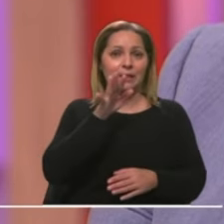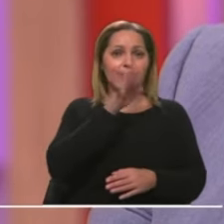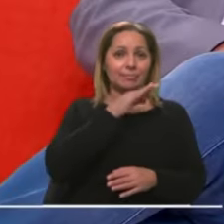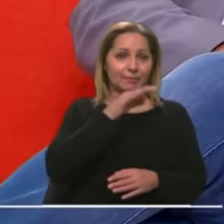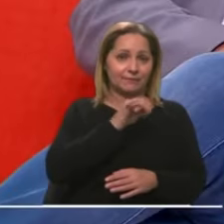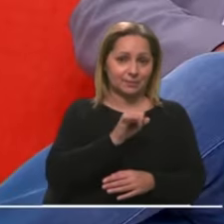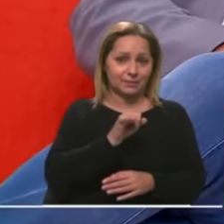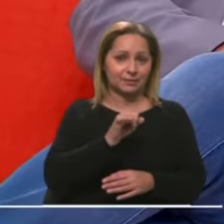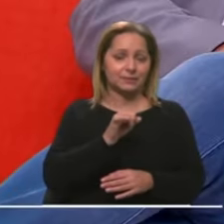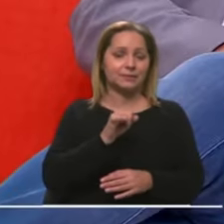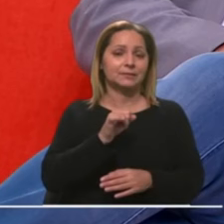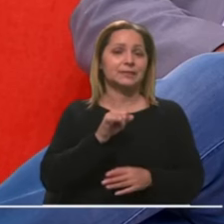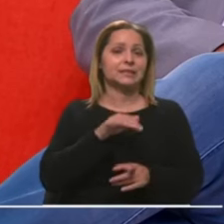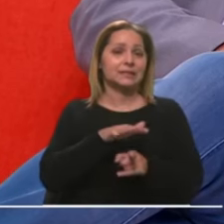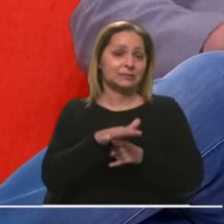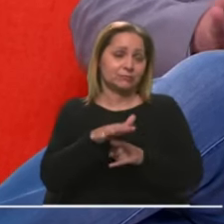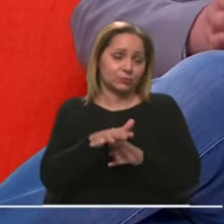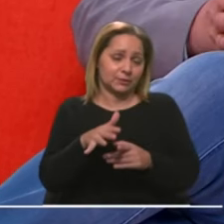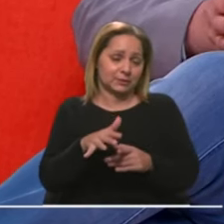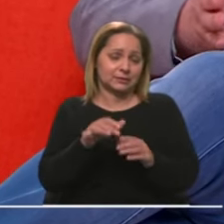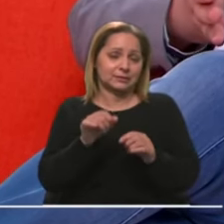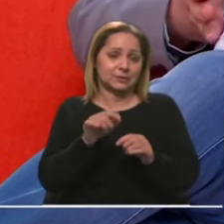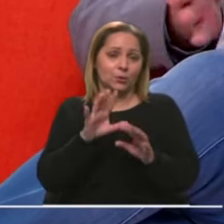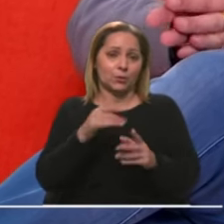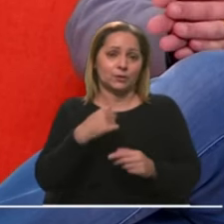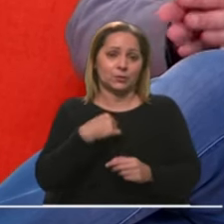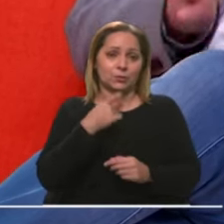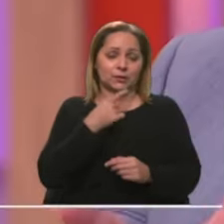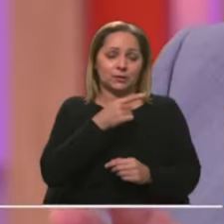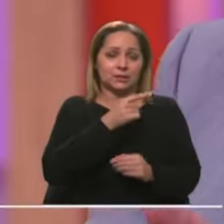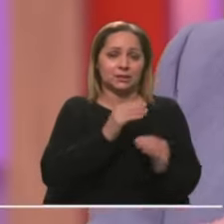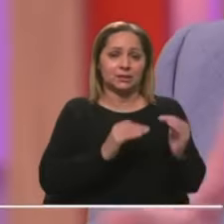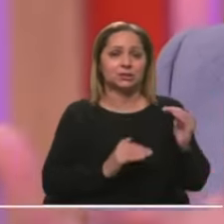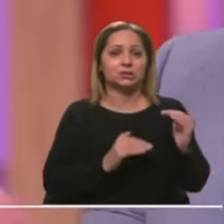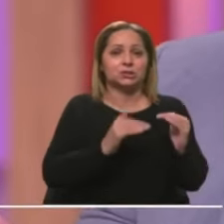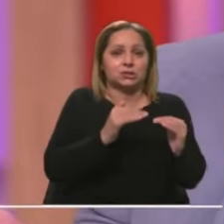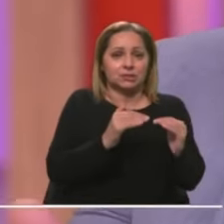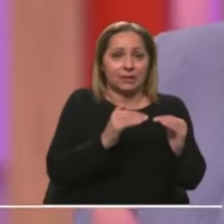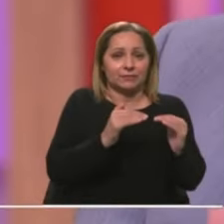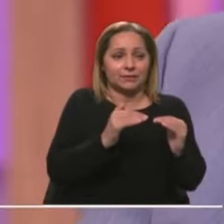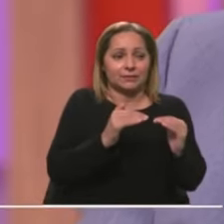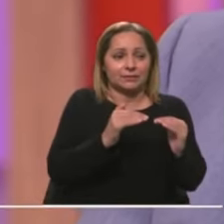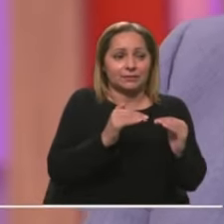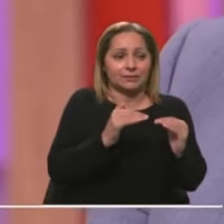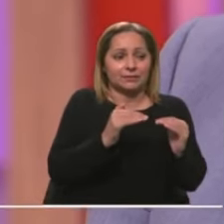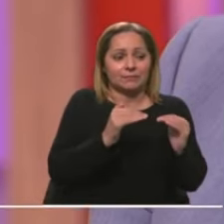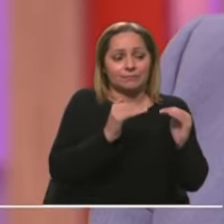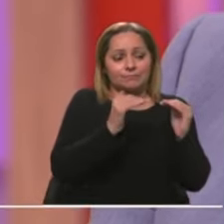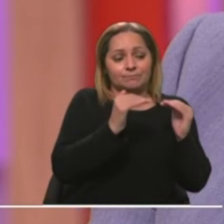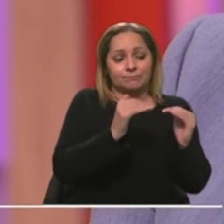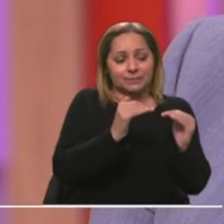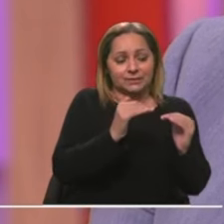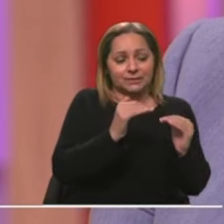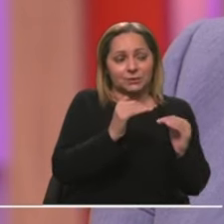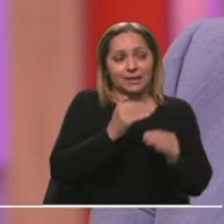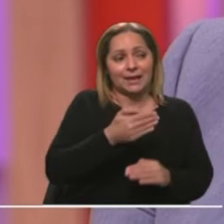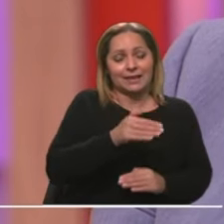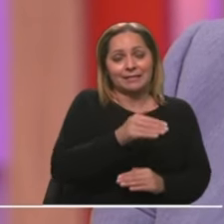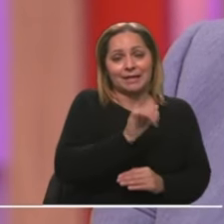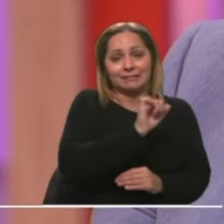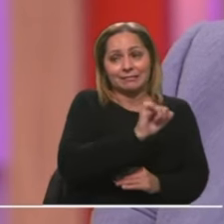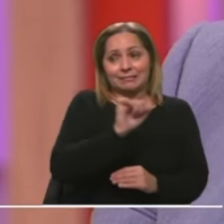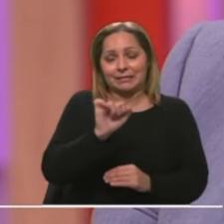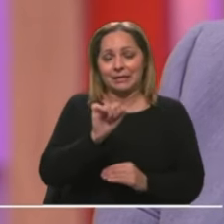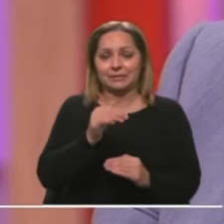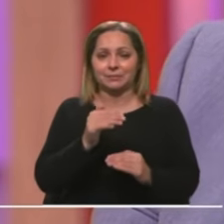porque se calhar as pessoas não percebem que quando eu digo que estão estáveis no seu degrau foram estáveis mas houve aqui uma